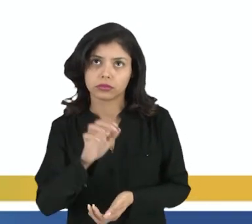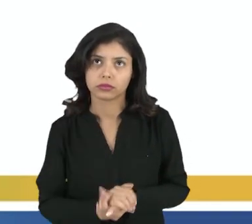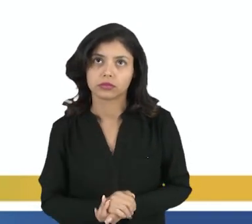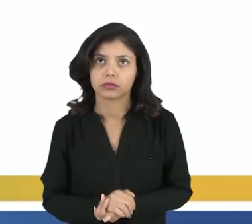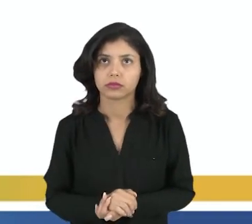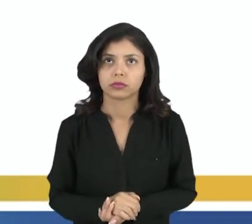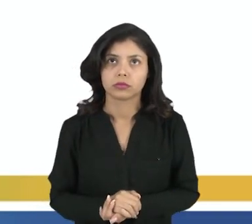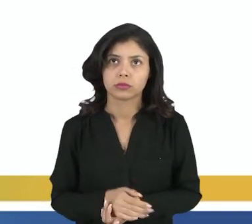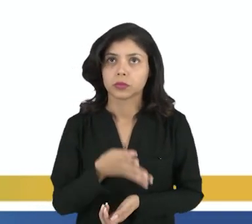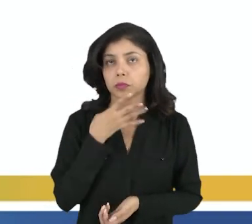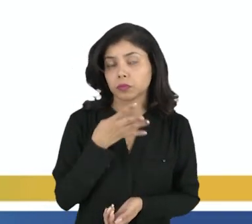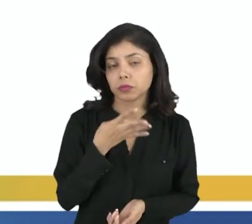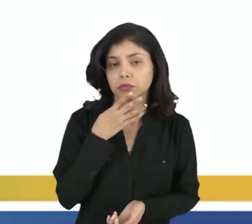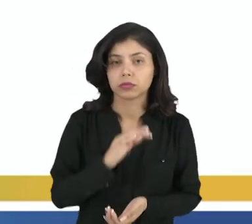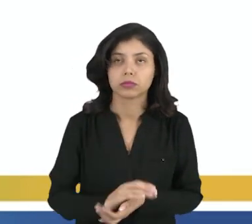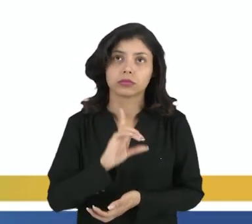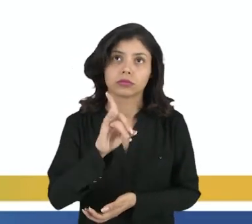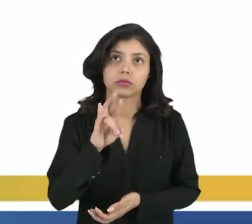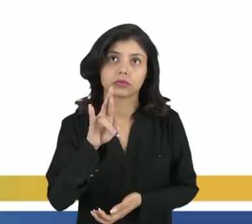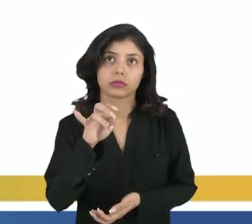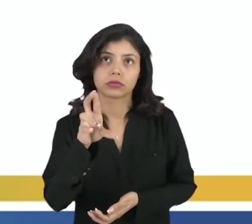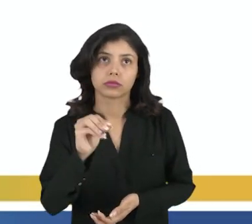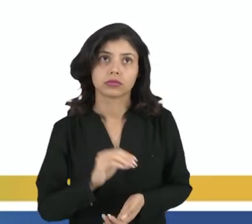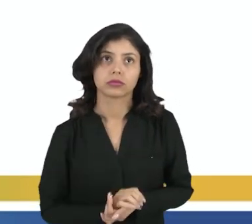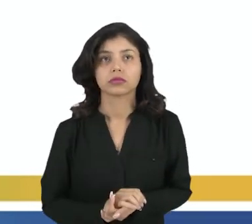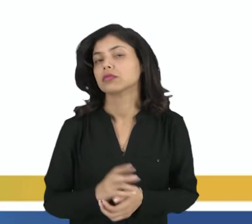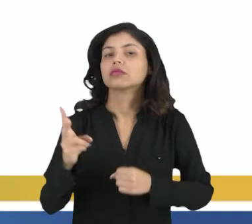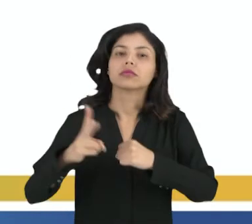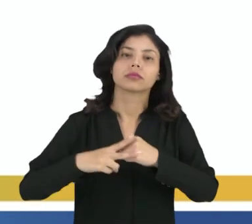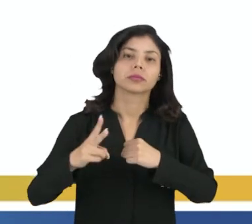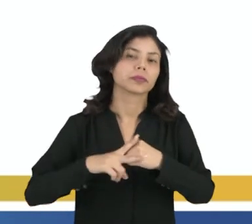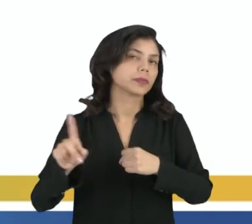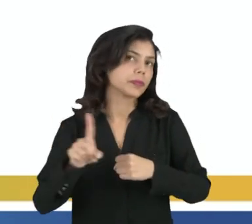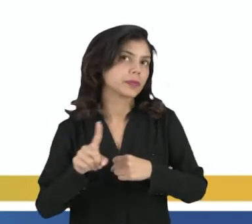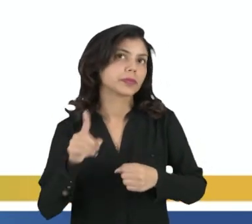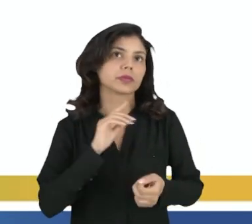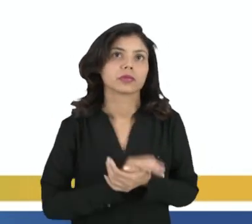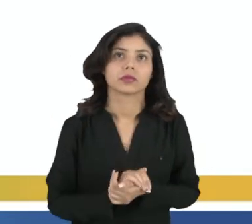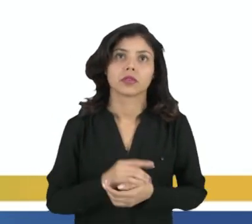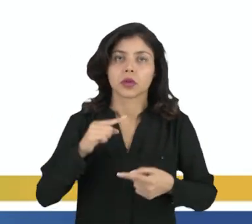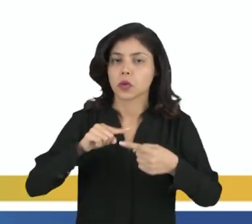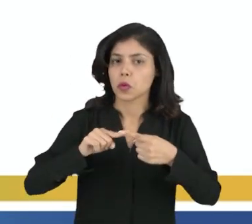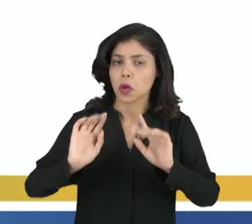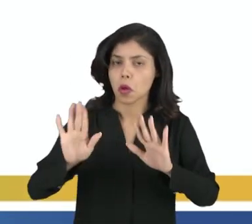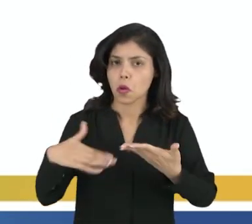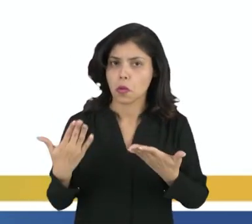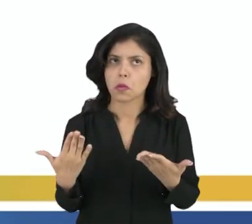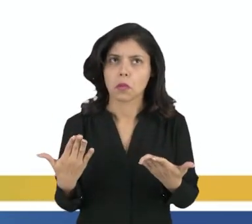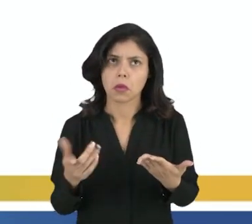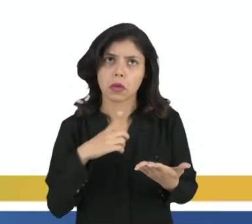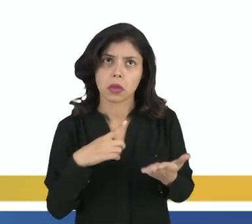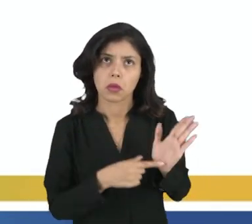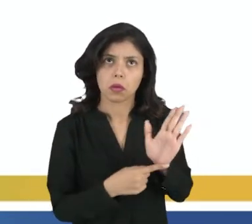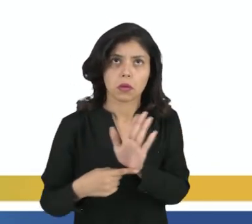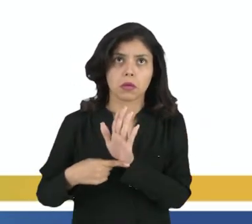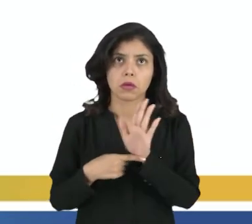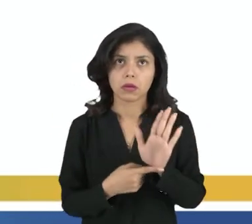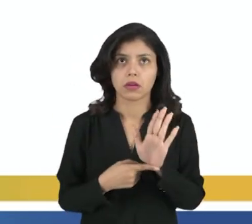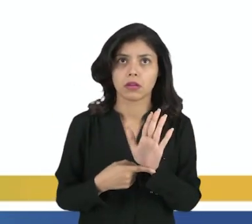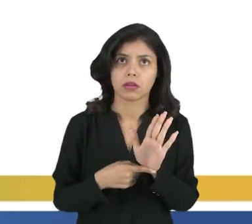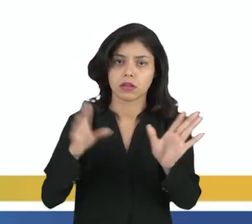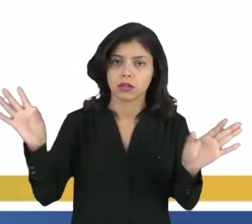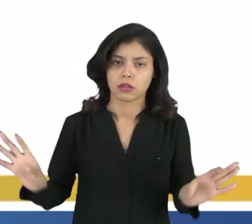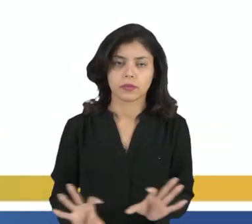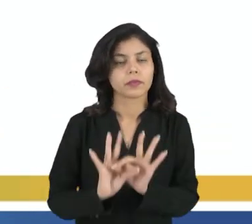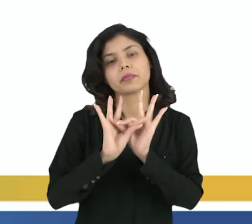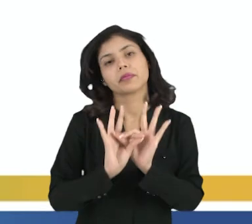da intertextualidade estabelecida entre os códigos não verbais, a qual, por sua vez, revela aspectos